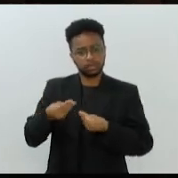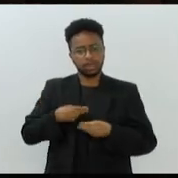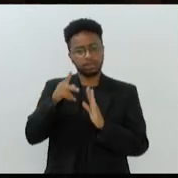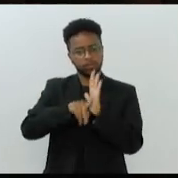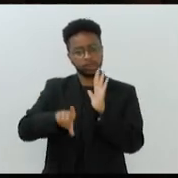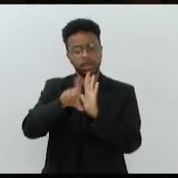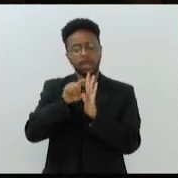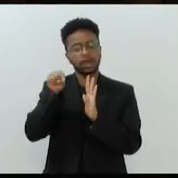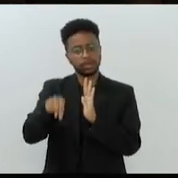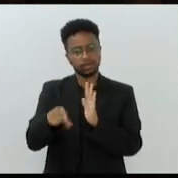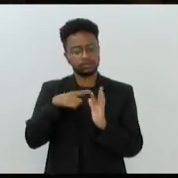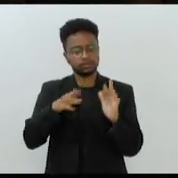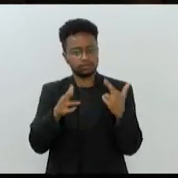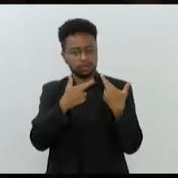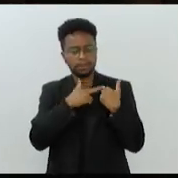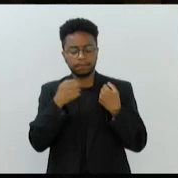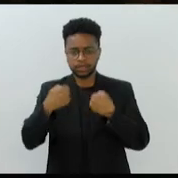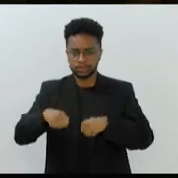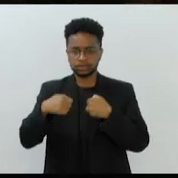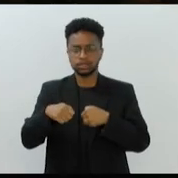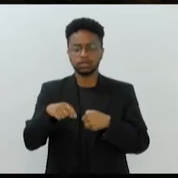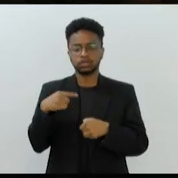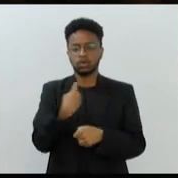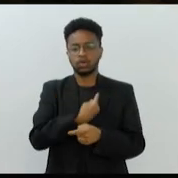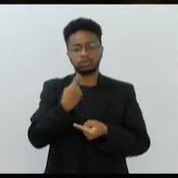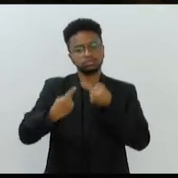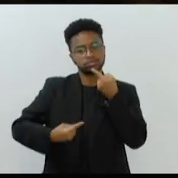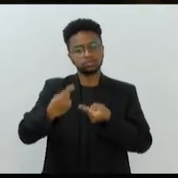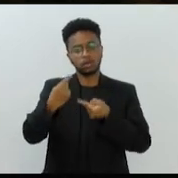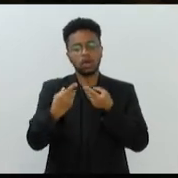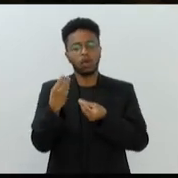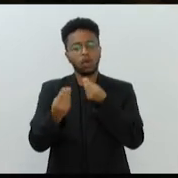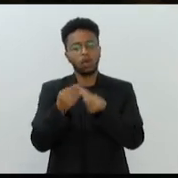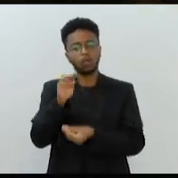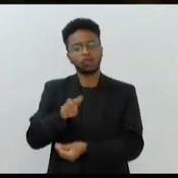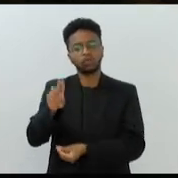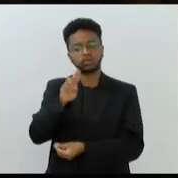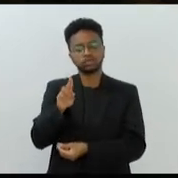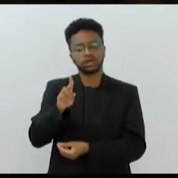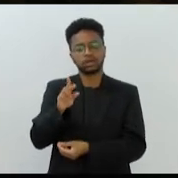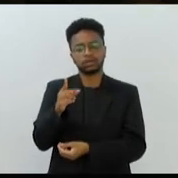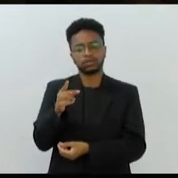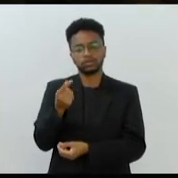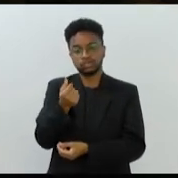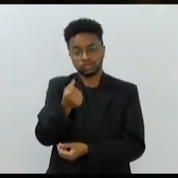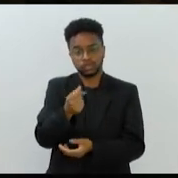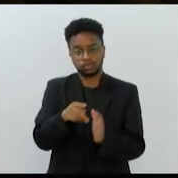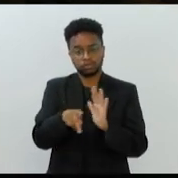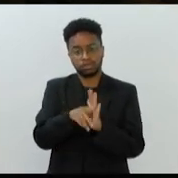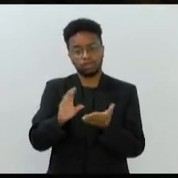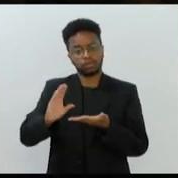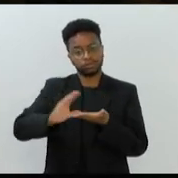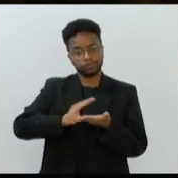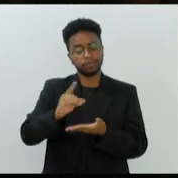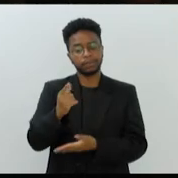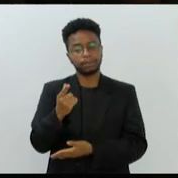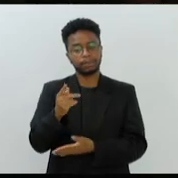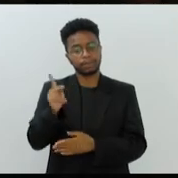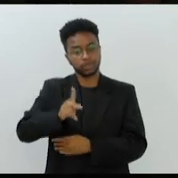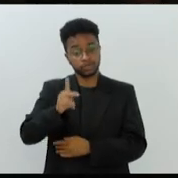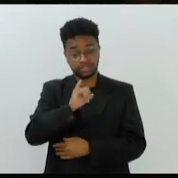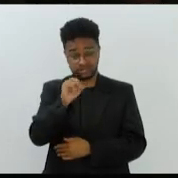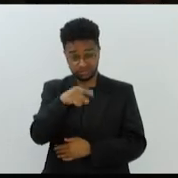com responsabilidade para a gente debater a destinação de royalties e participações especiais. Porque se você não fizer